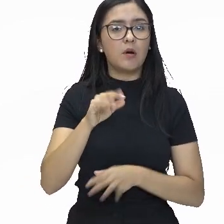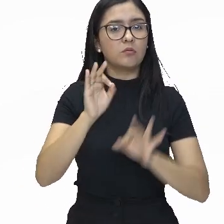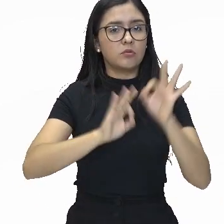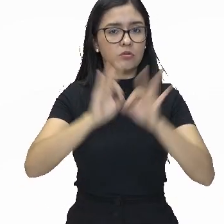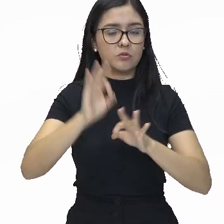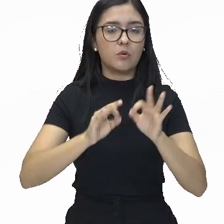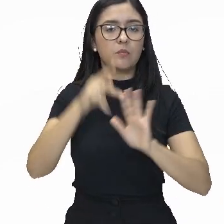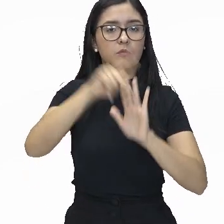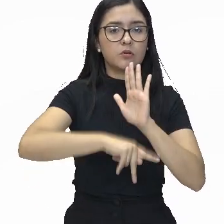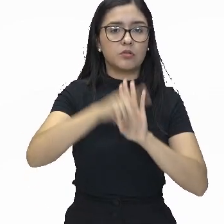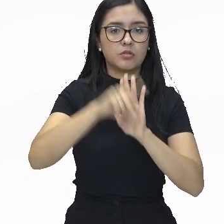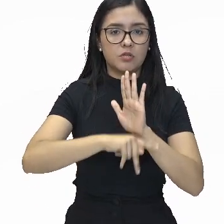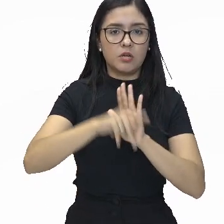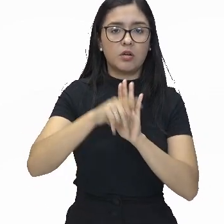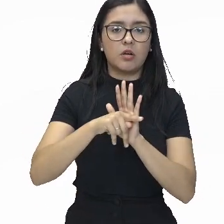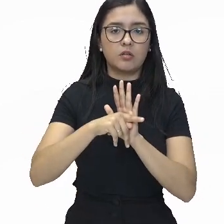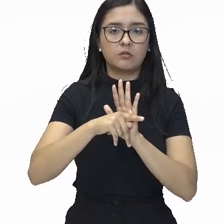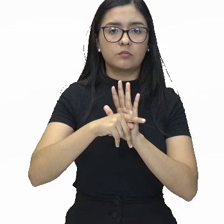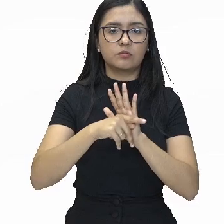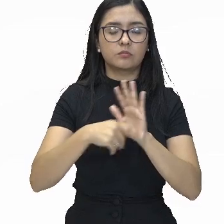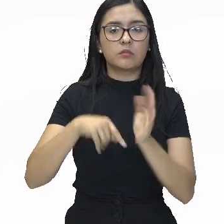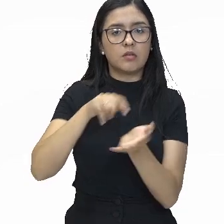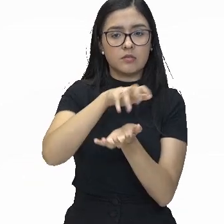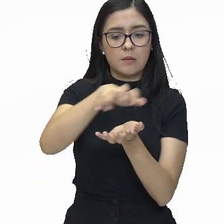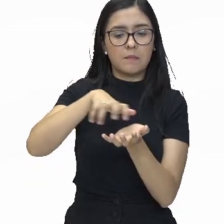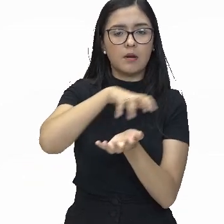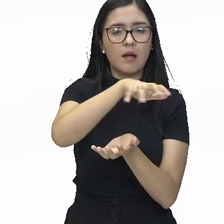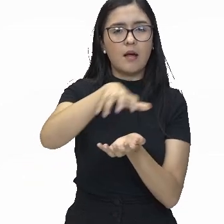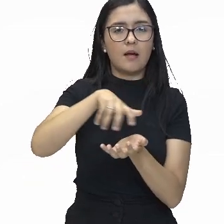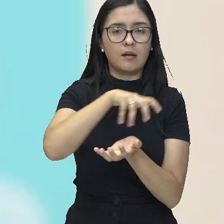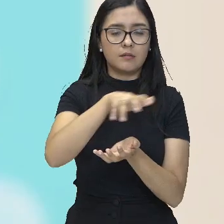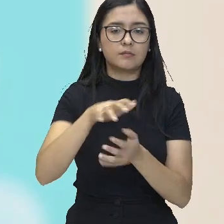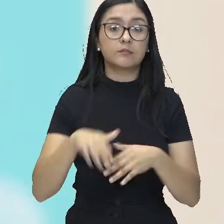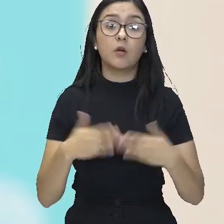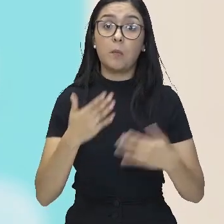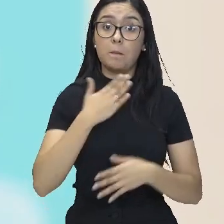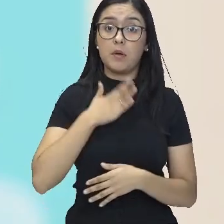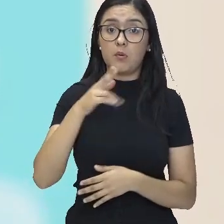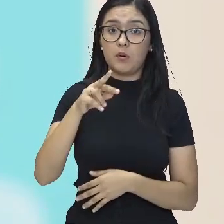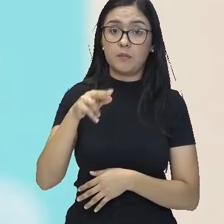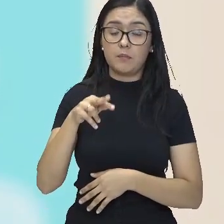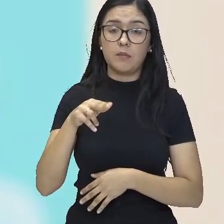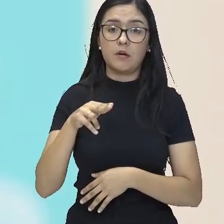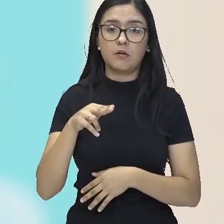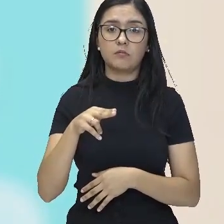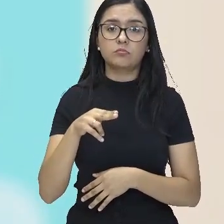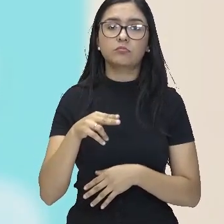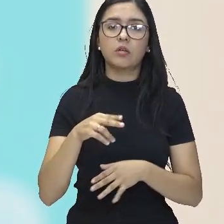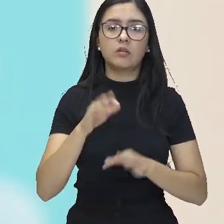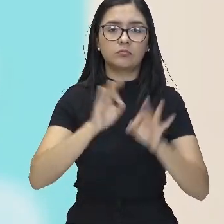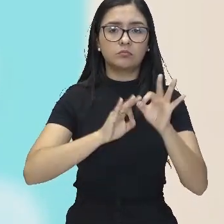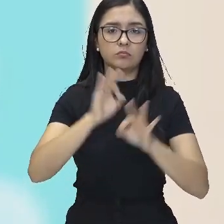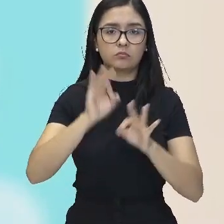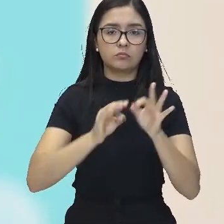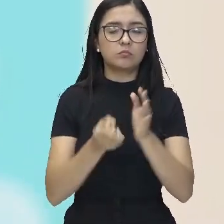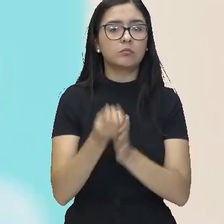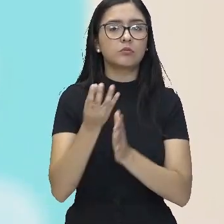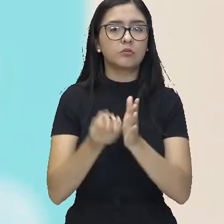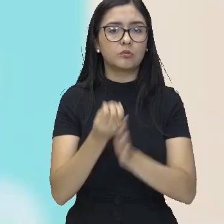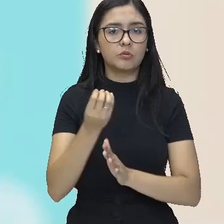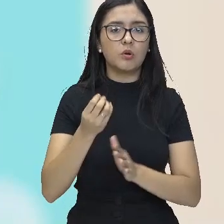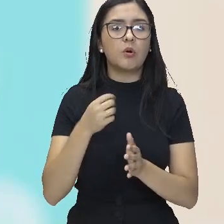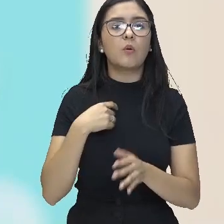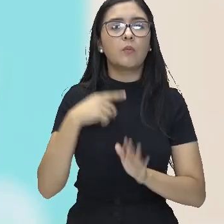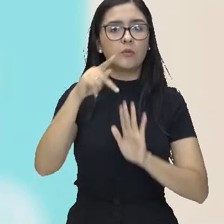Quando se diz, meu irmão fez o projeto, né, já dá a entender que ele é arquiteto. Geralmente quem faz, né,